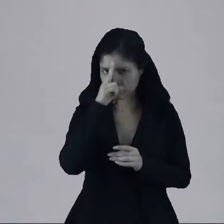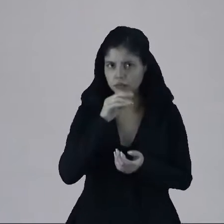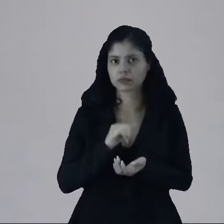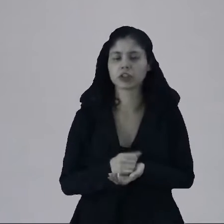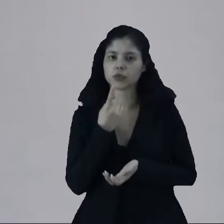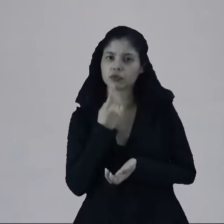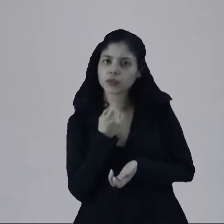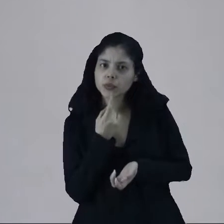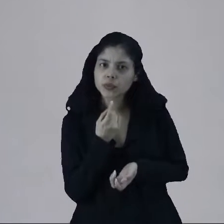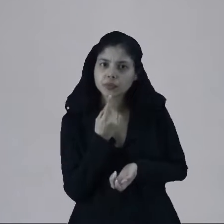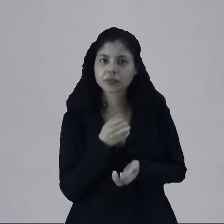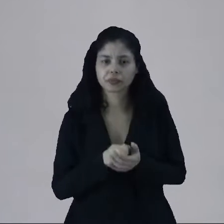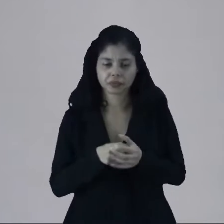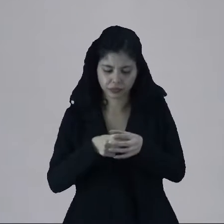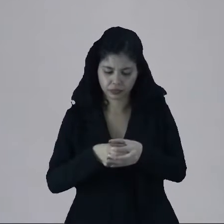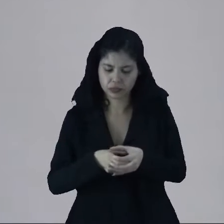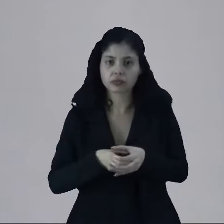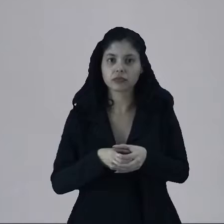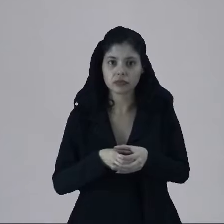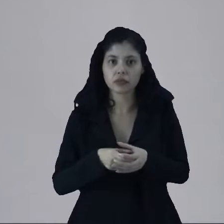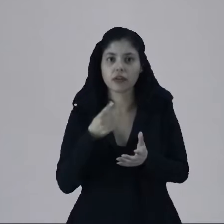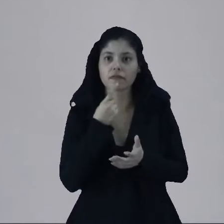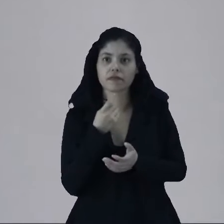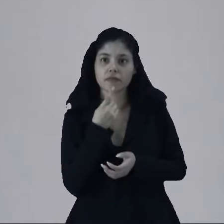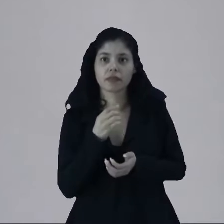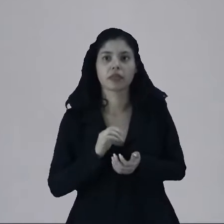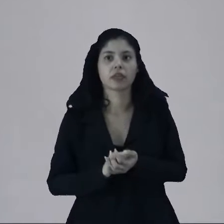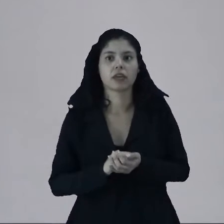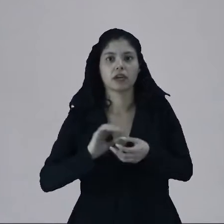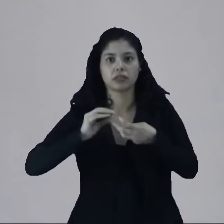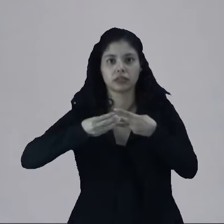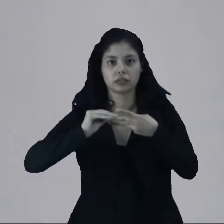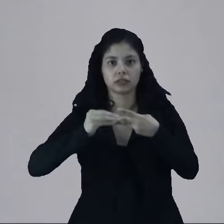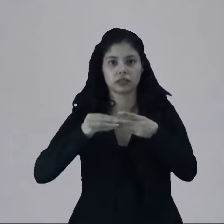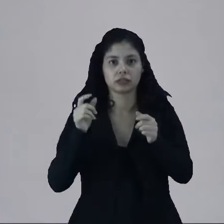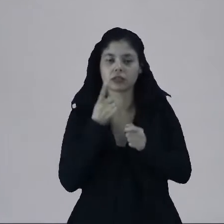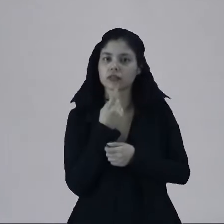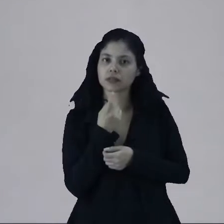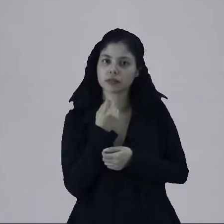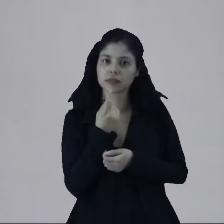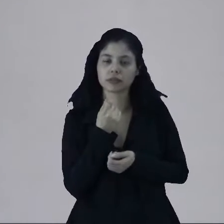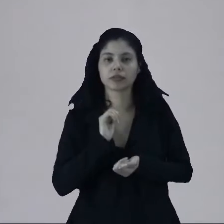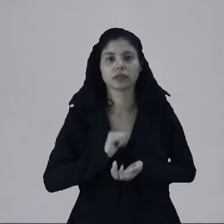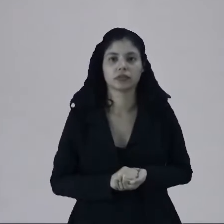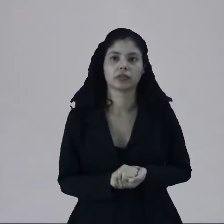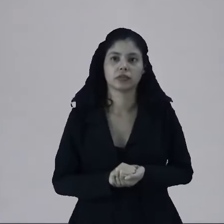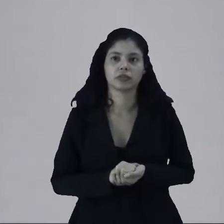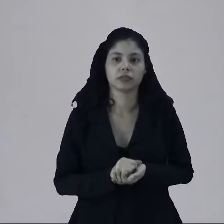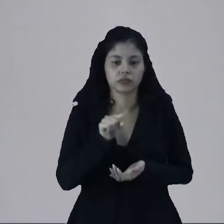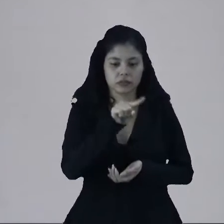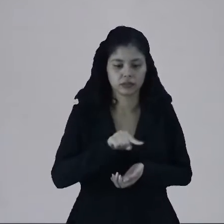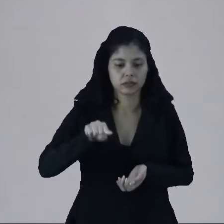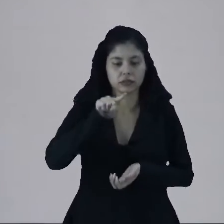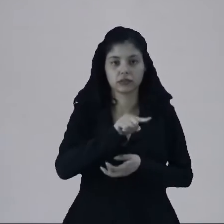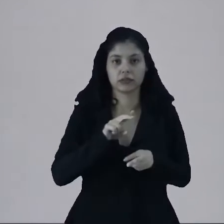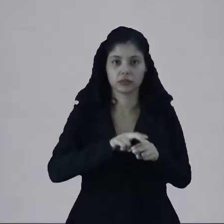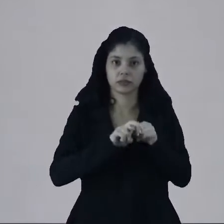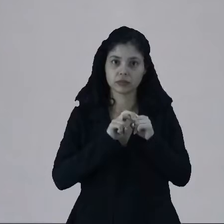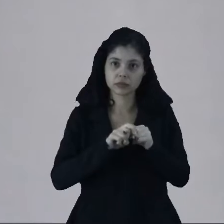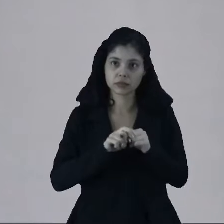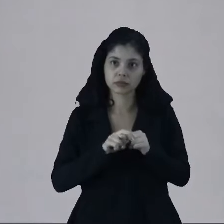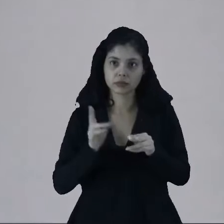os glóbulos vermelhos, então são as células que são ocas, né? Elas são ocasinhas, parece um discozinho. Elas são assim para elas